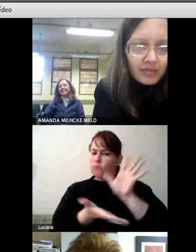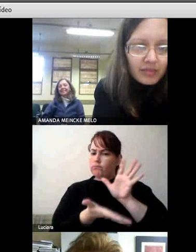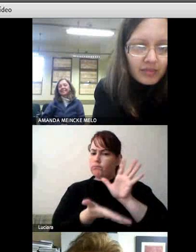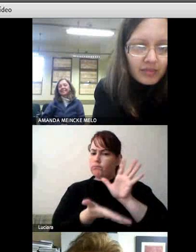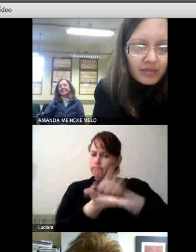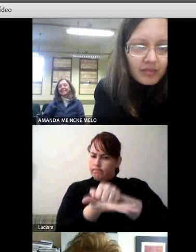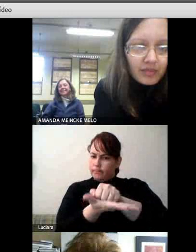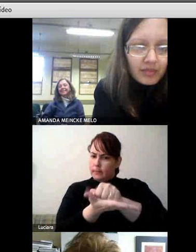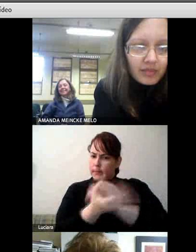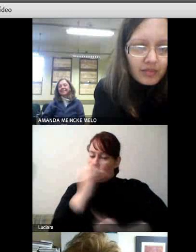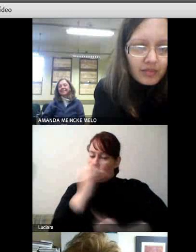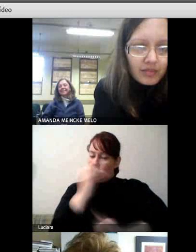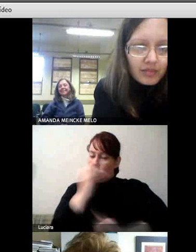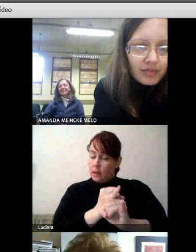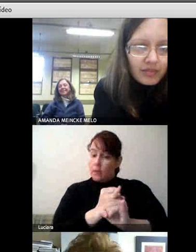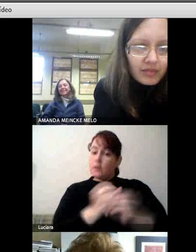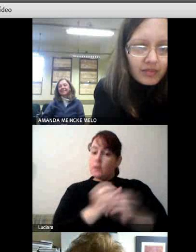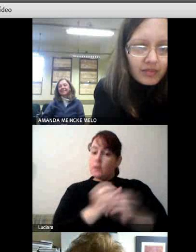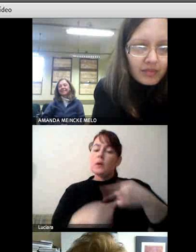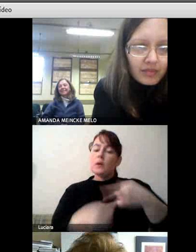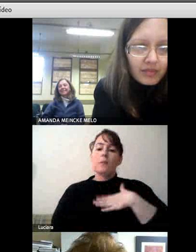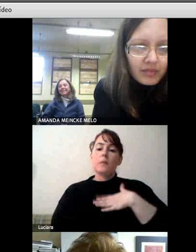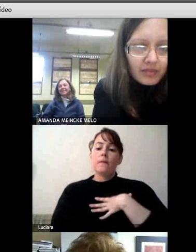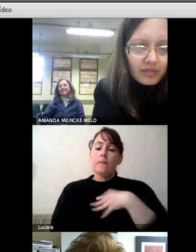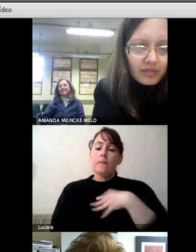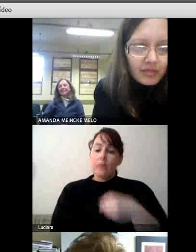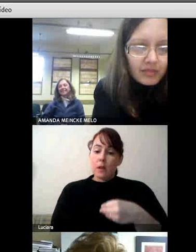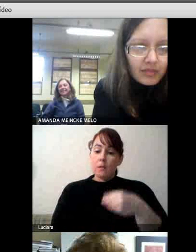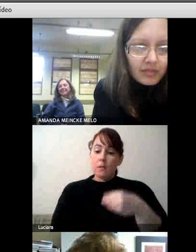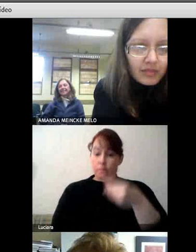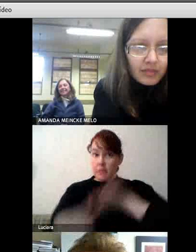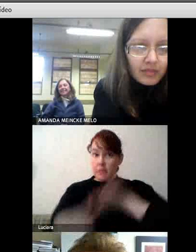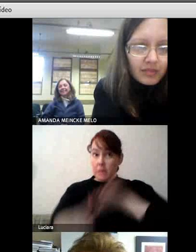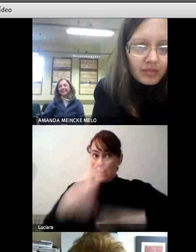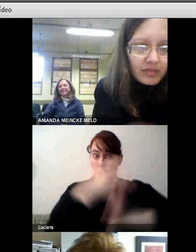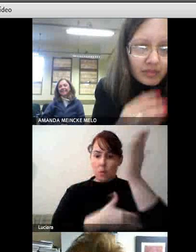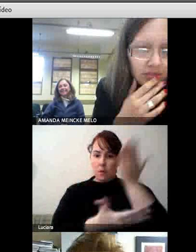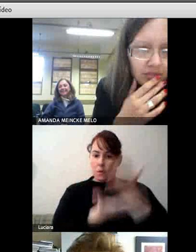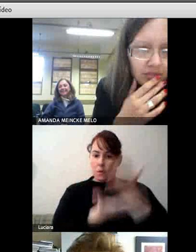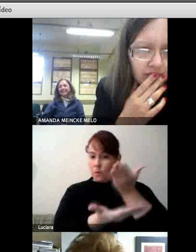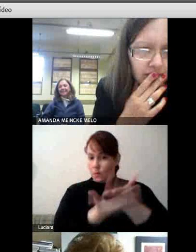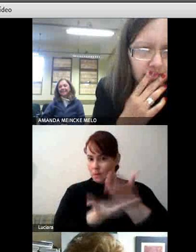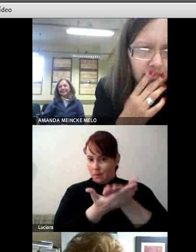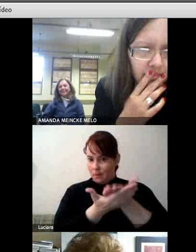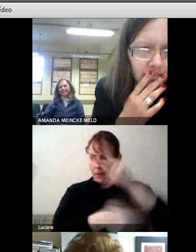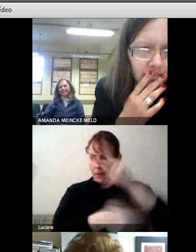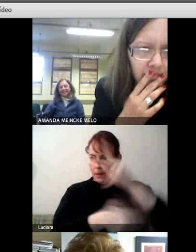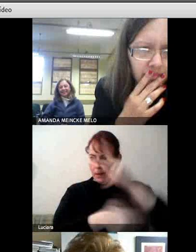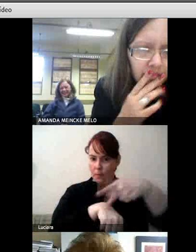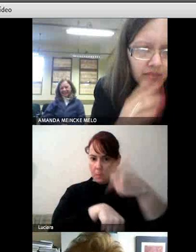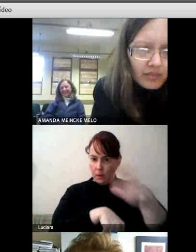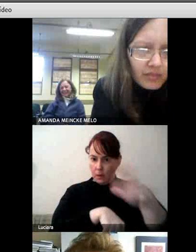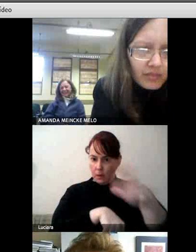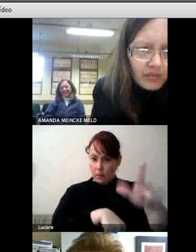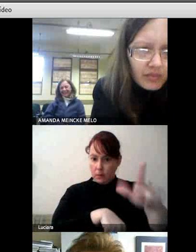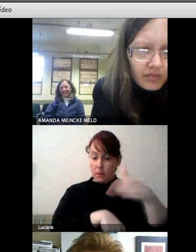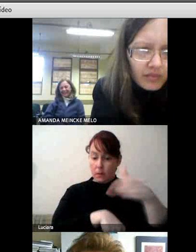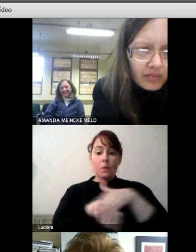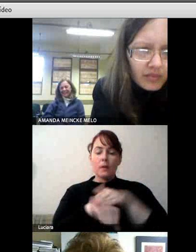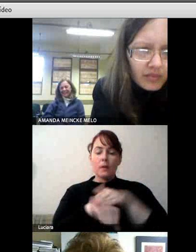que continue. Então, nós chegamos na Luciana de Abreu, uma senhora, uma professora de matemática. Eu sou ótima professora de matemática. Meus